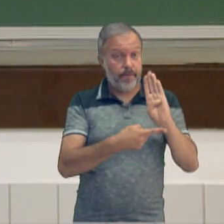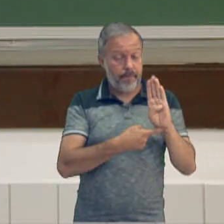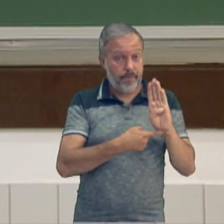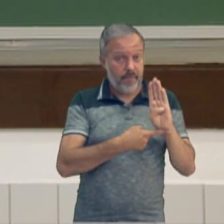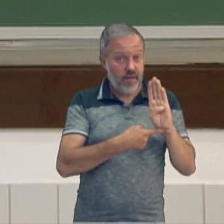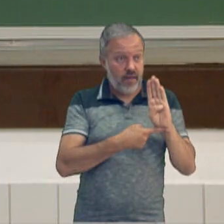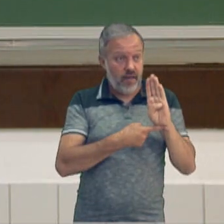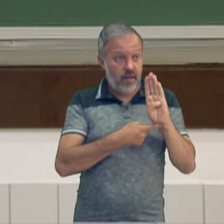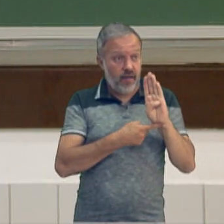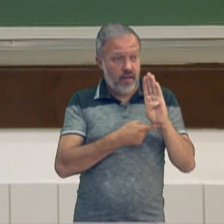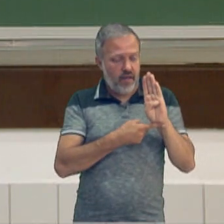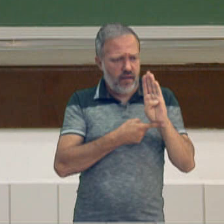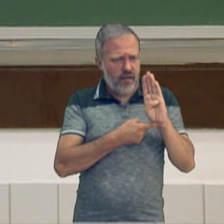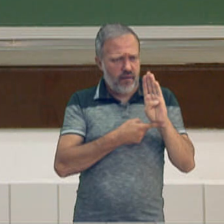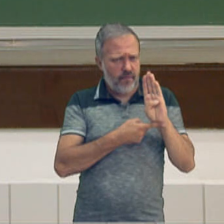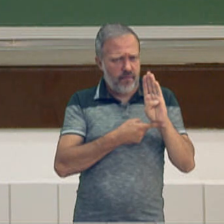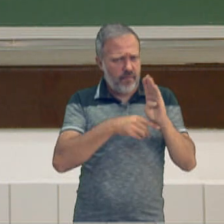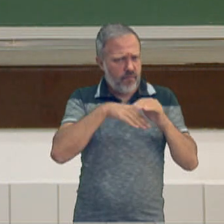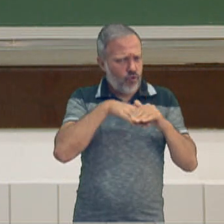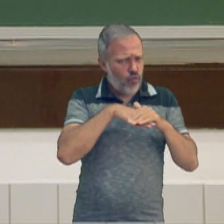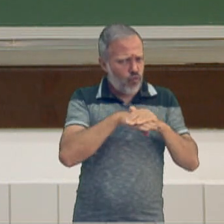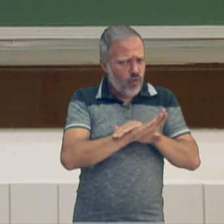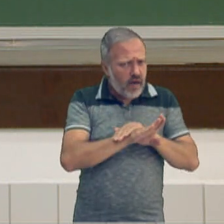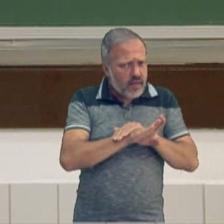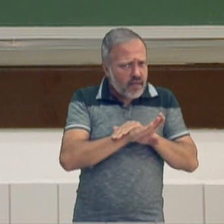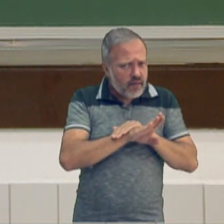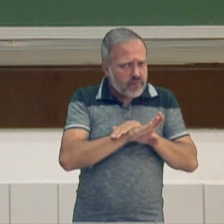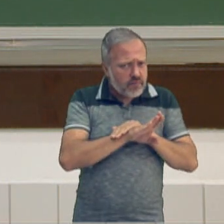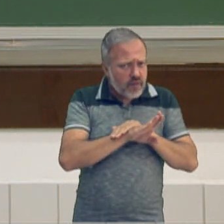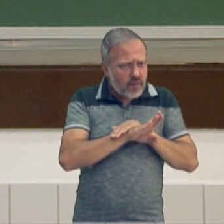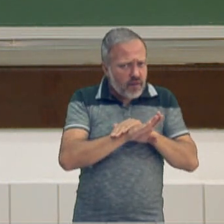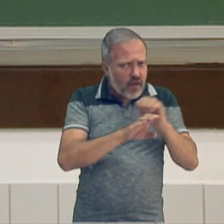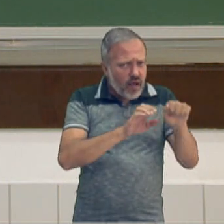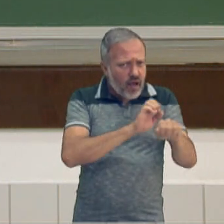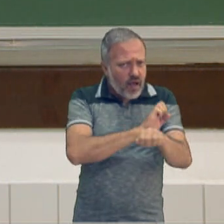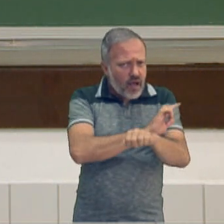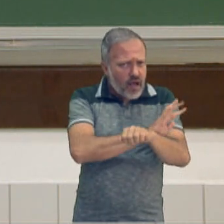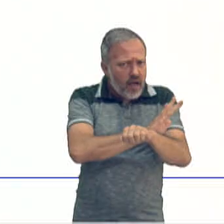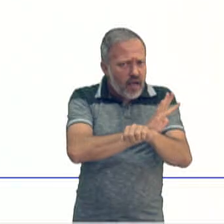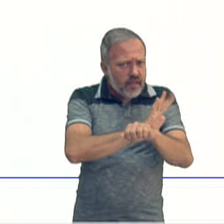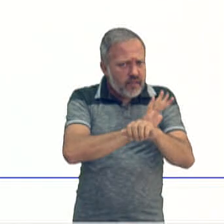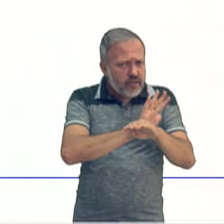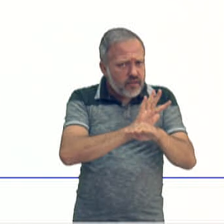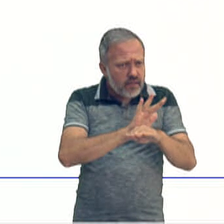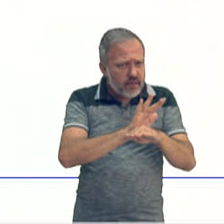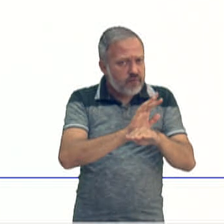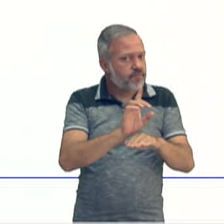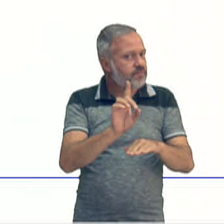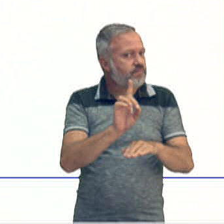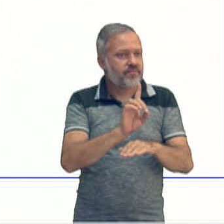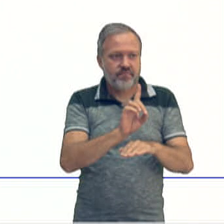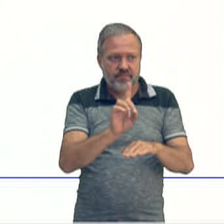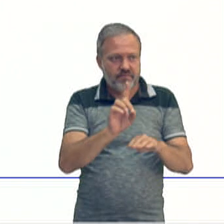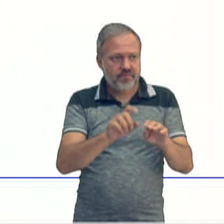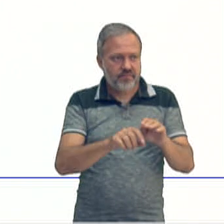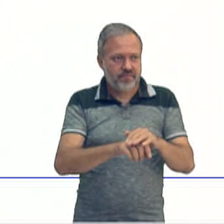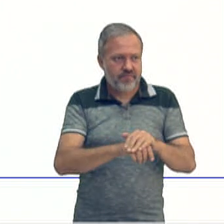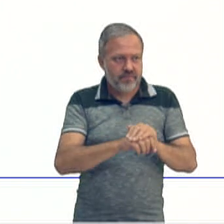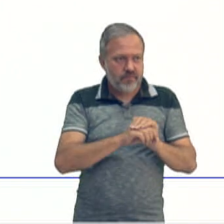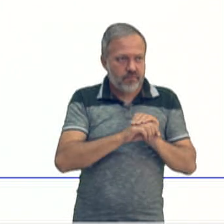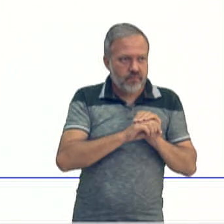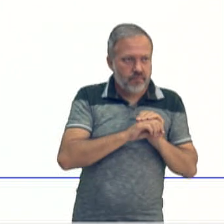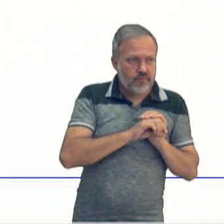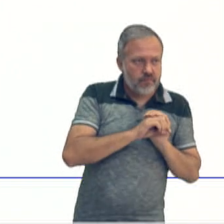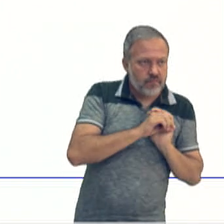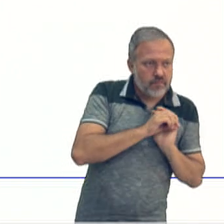reserva energética. Lipídio, gordura, é fonte de reserva energética? Sim, gente. Ah, professora, mas você falou dos